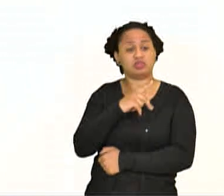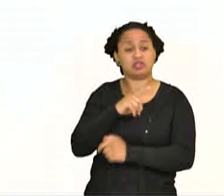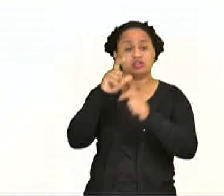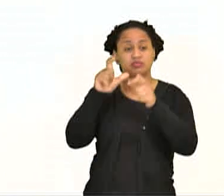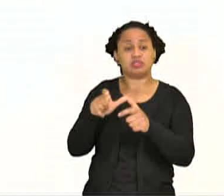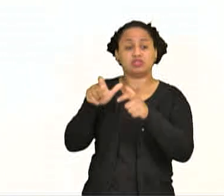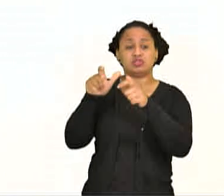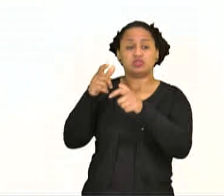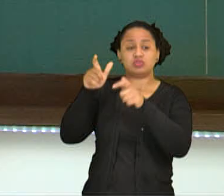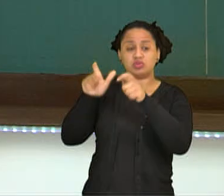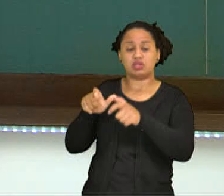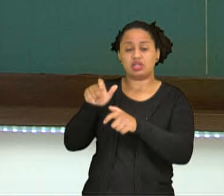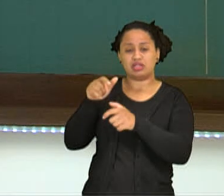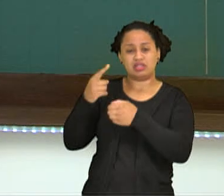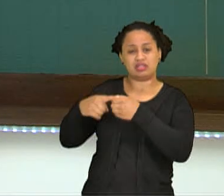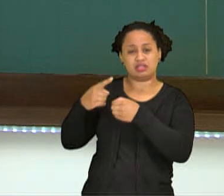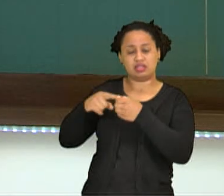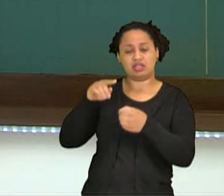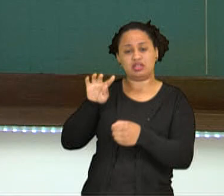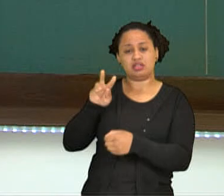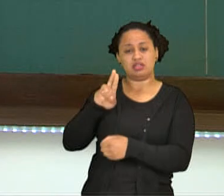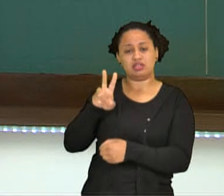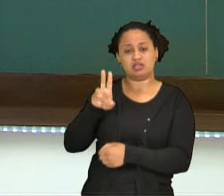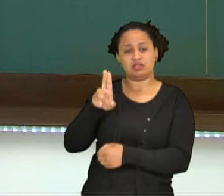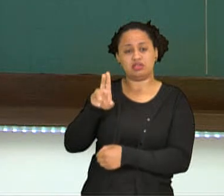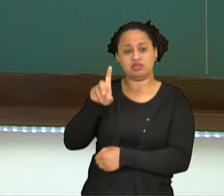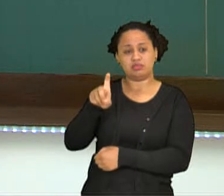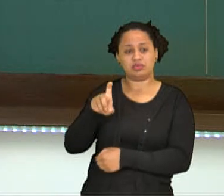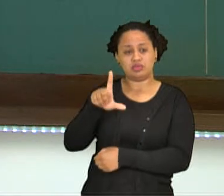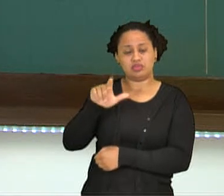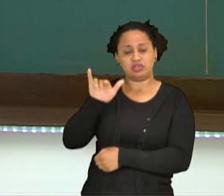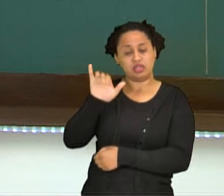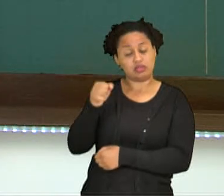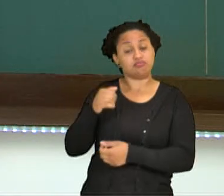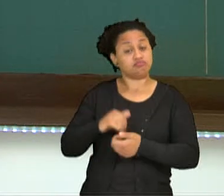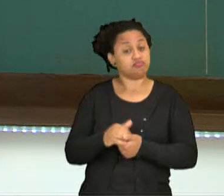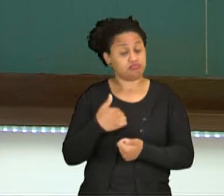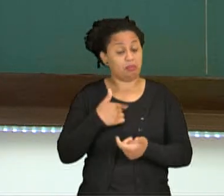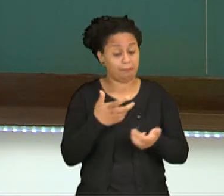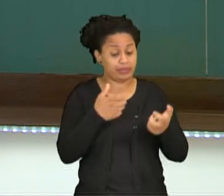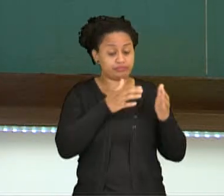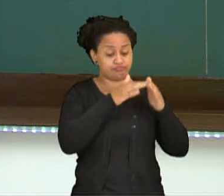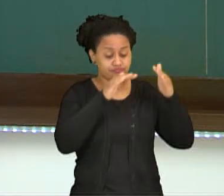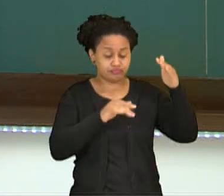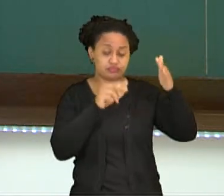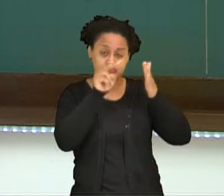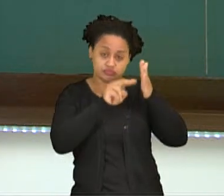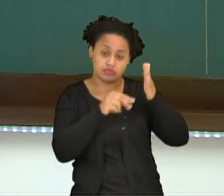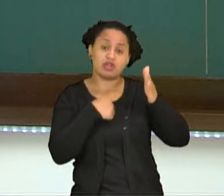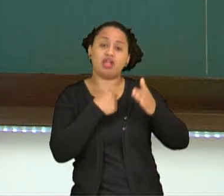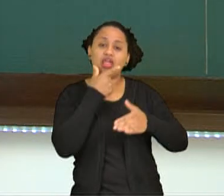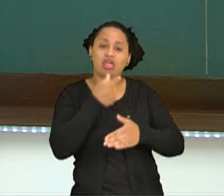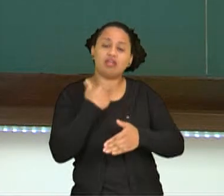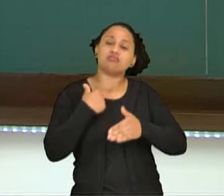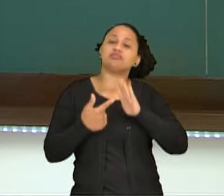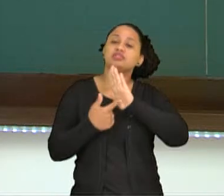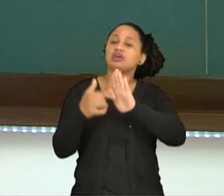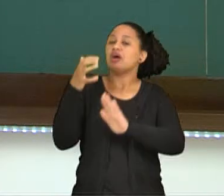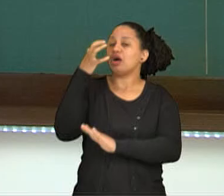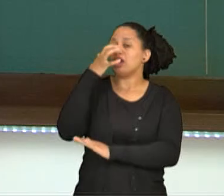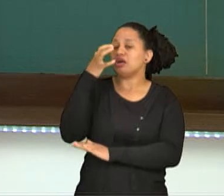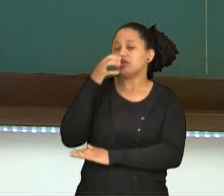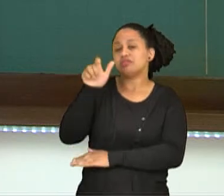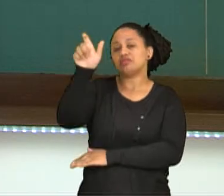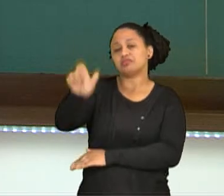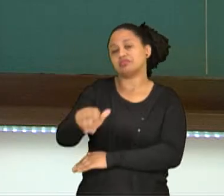Bruxelas. Veja que nesses trechos que nós lemos, o Einstein está expressando ali uma admiração para a senhora